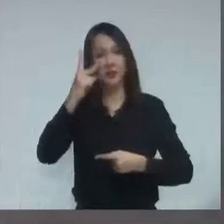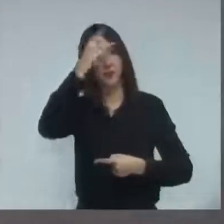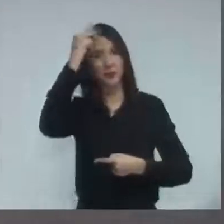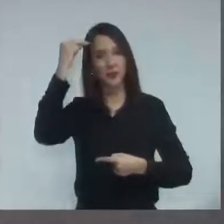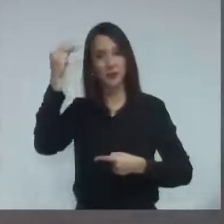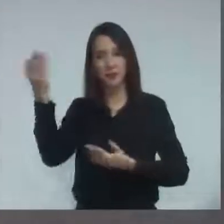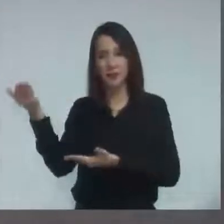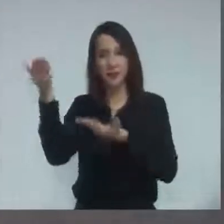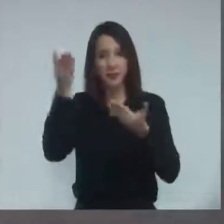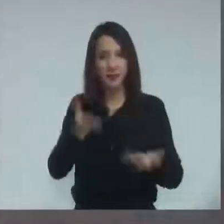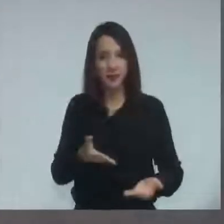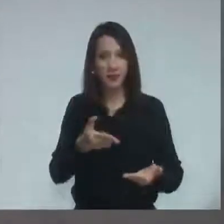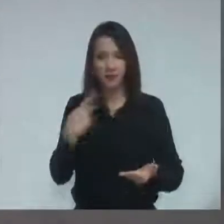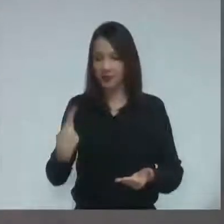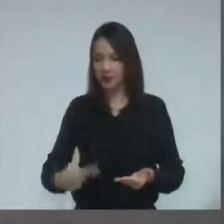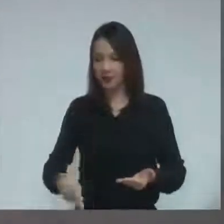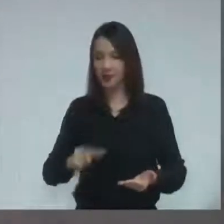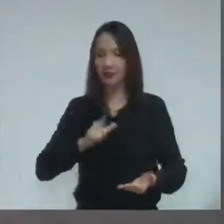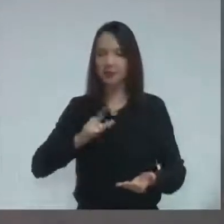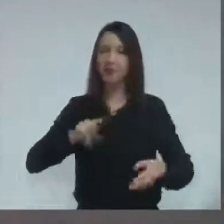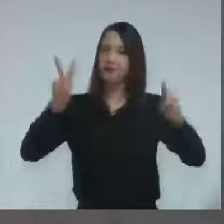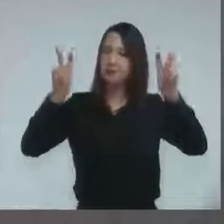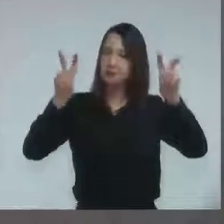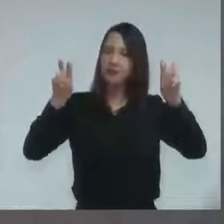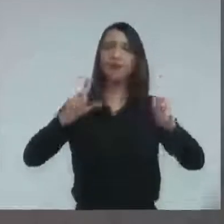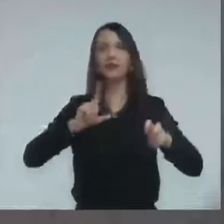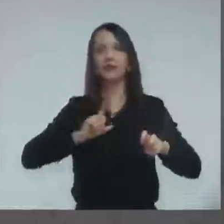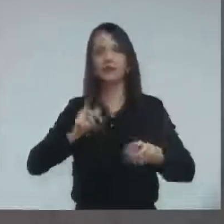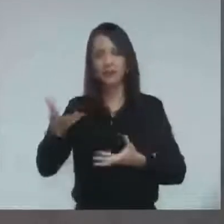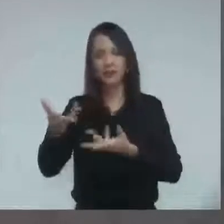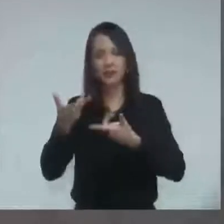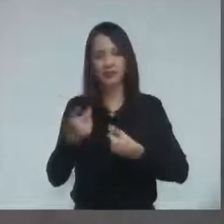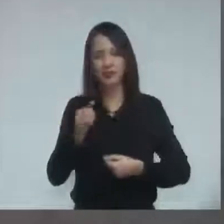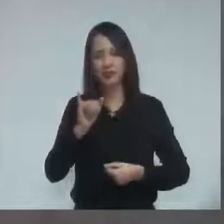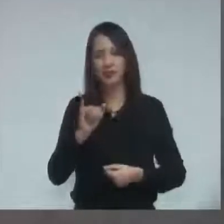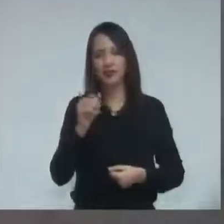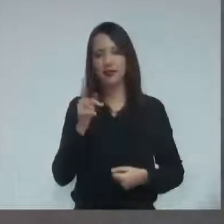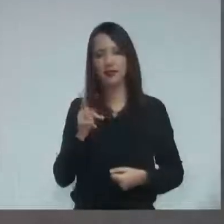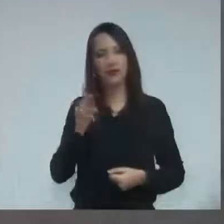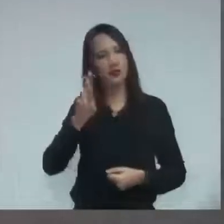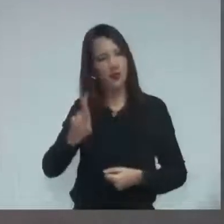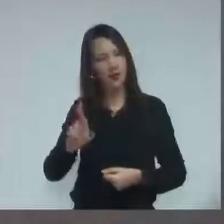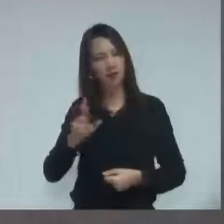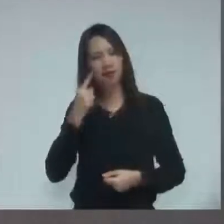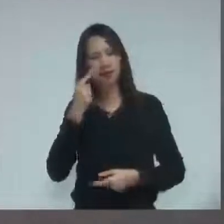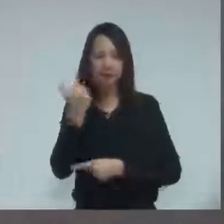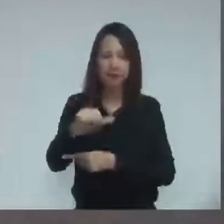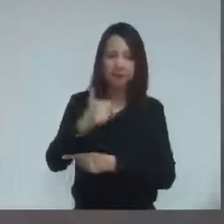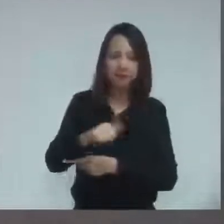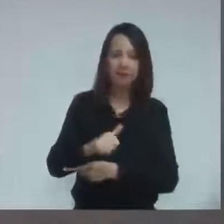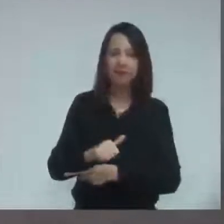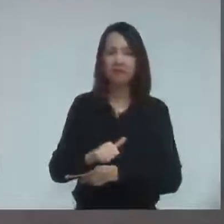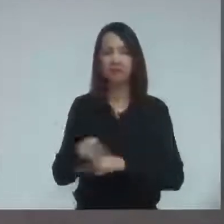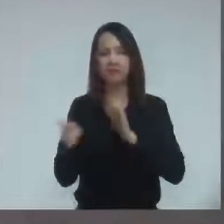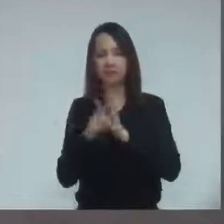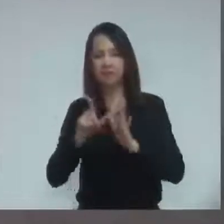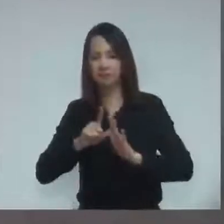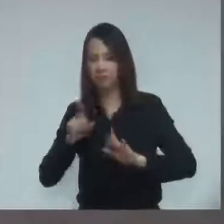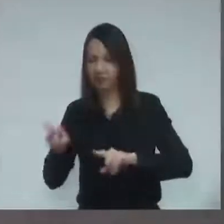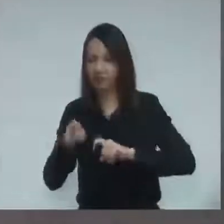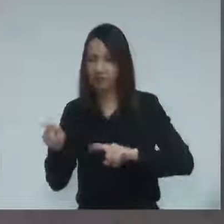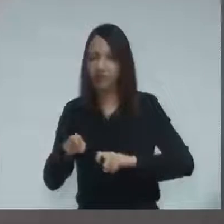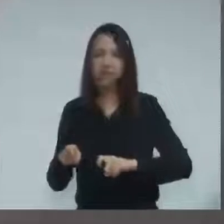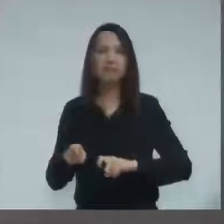município a questão do recebimento do ITR, até para controlar esses números, para saber o que é rural, não é rural, o que é zona de conservação